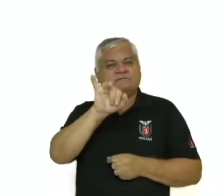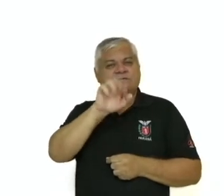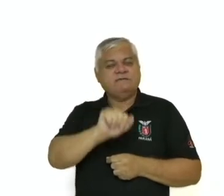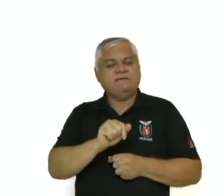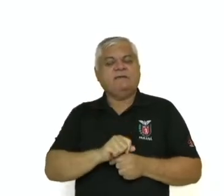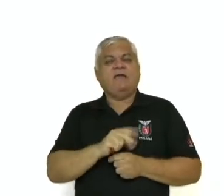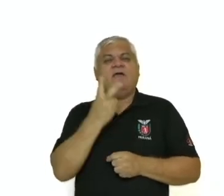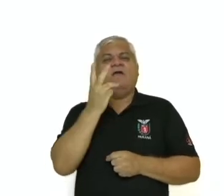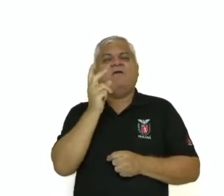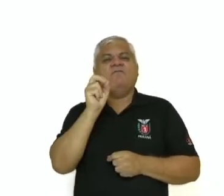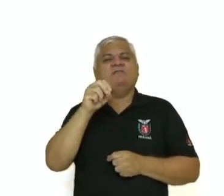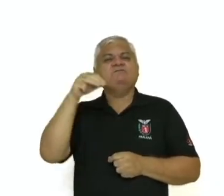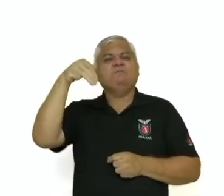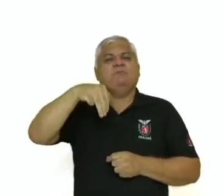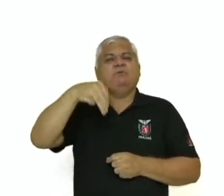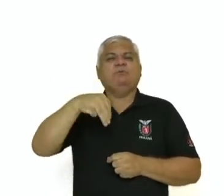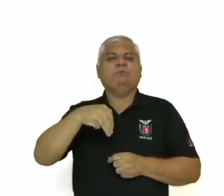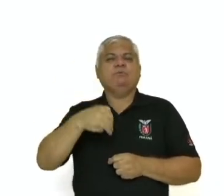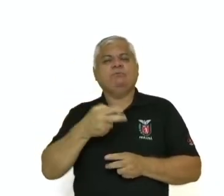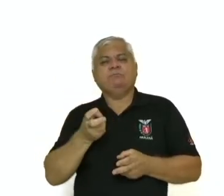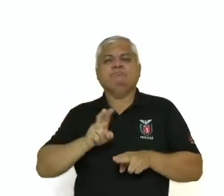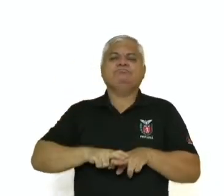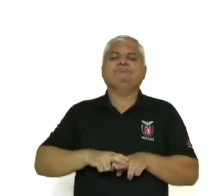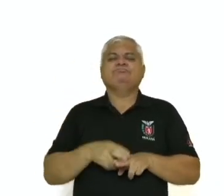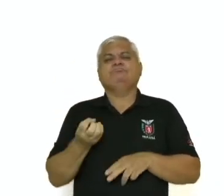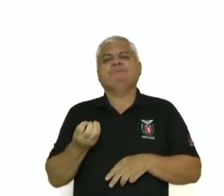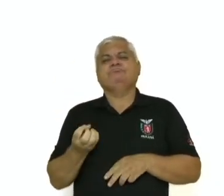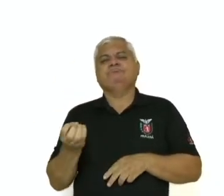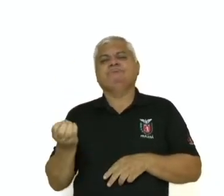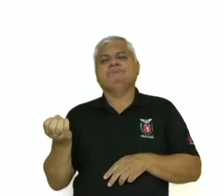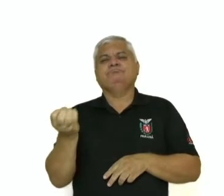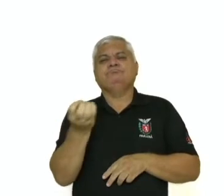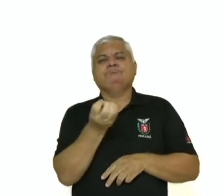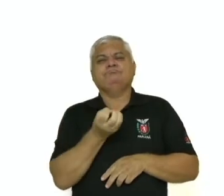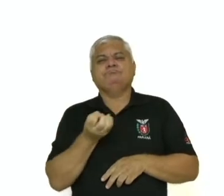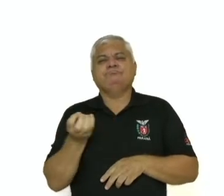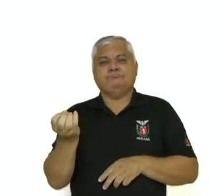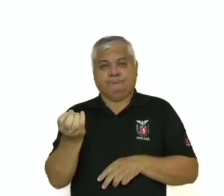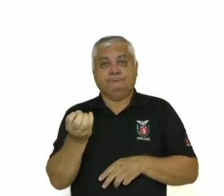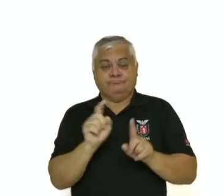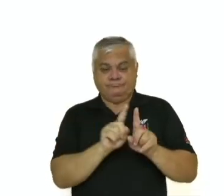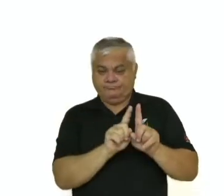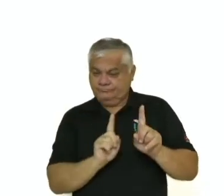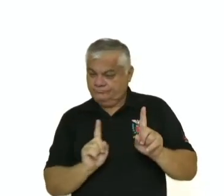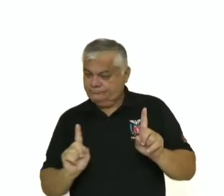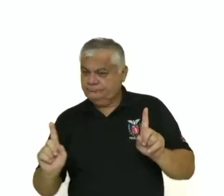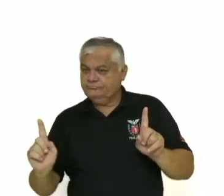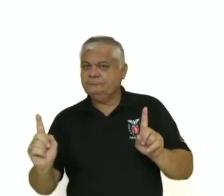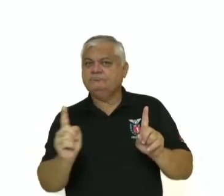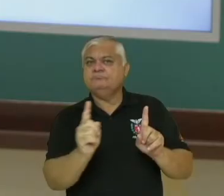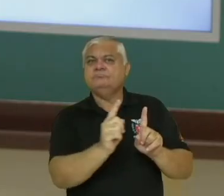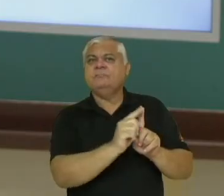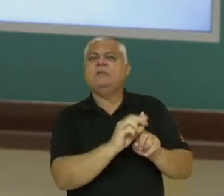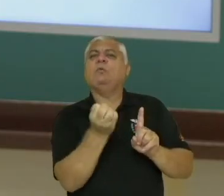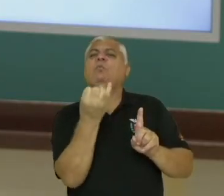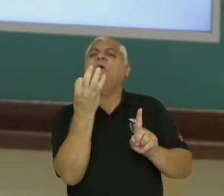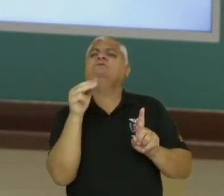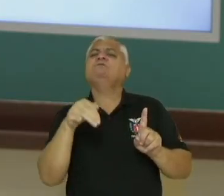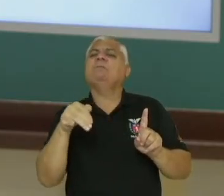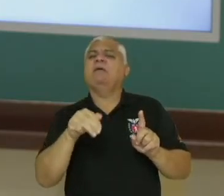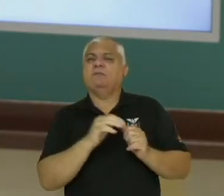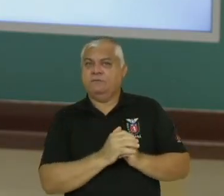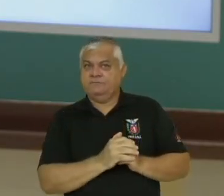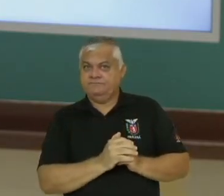minutos com um desses ônibus, o que corresponde a um deslocamento de aproximadamente de quantos metros?